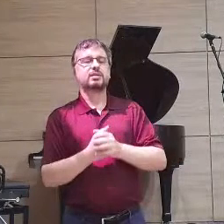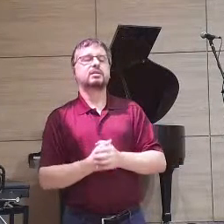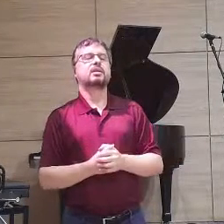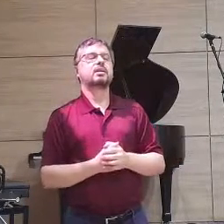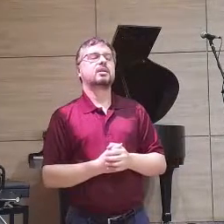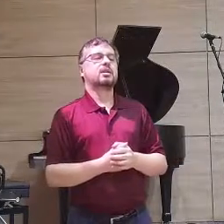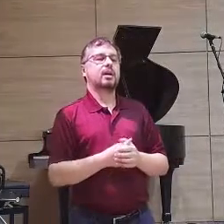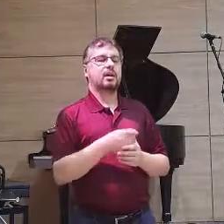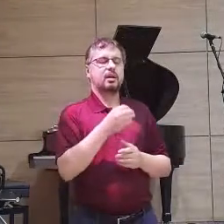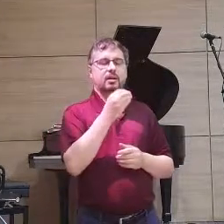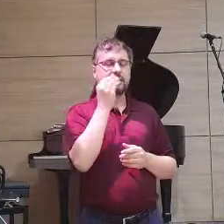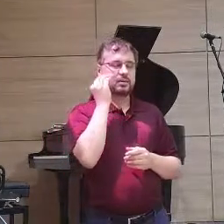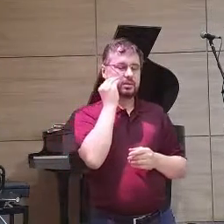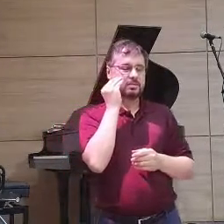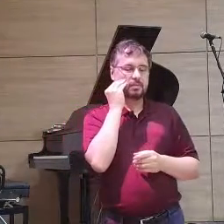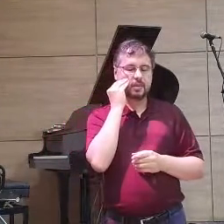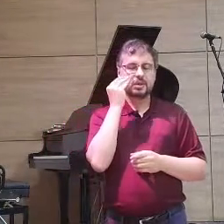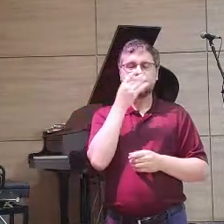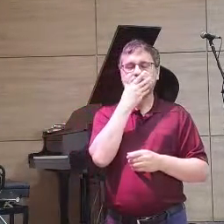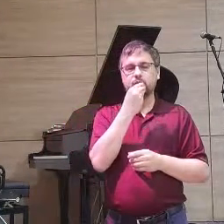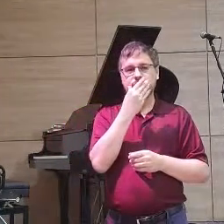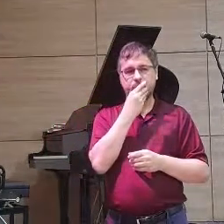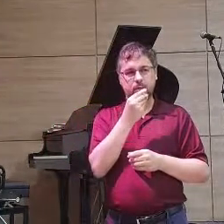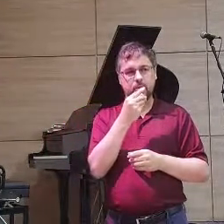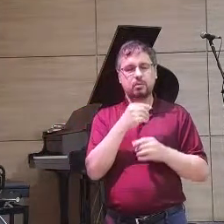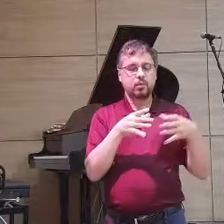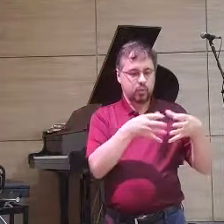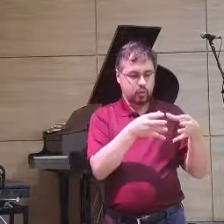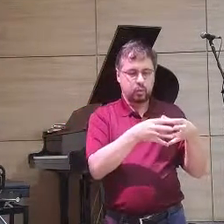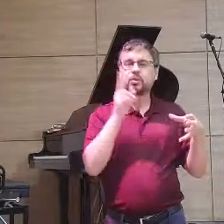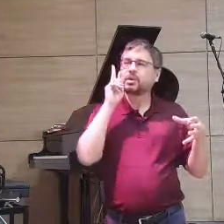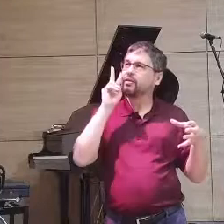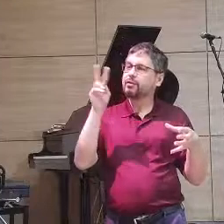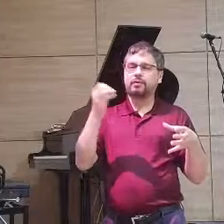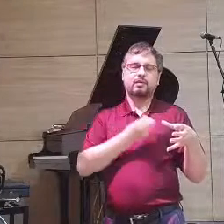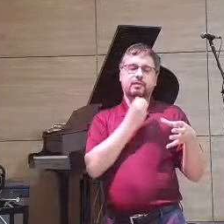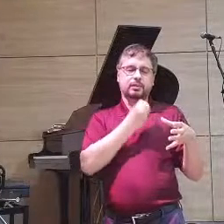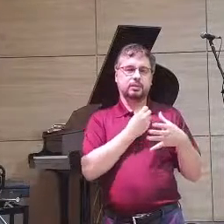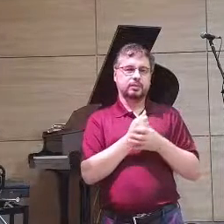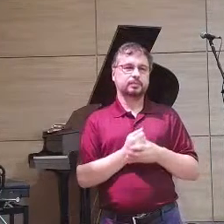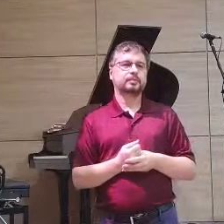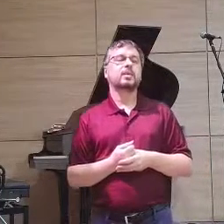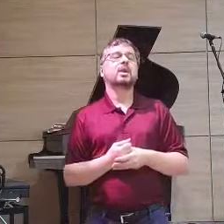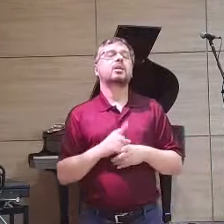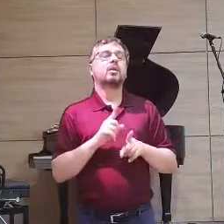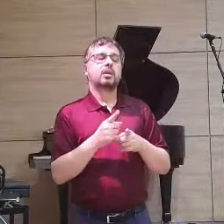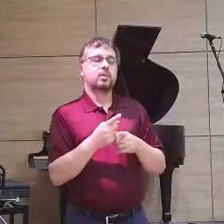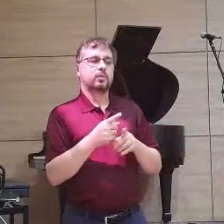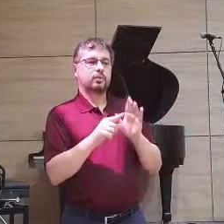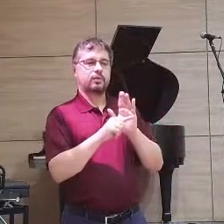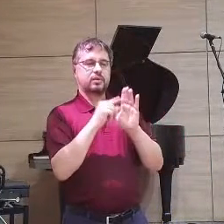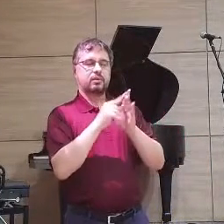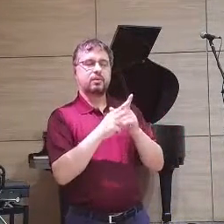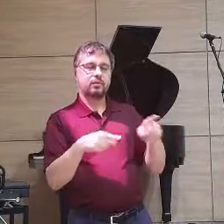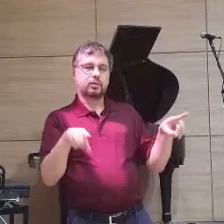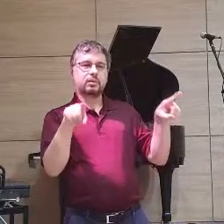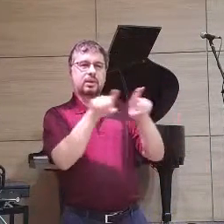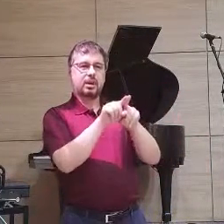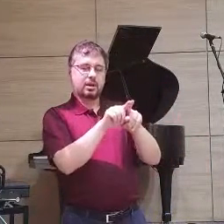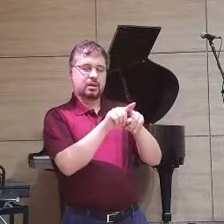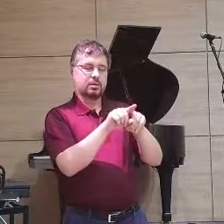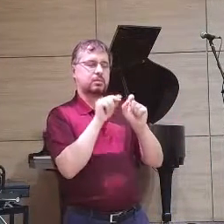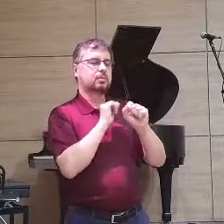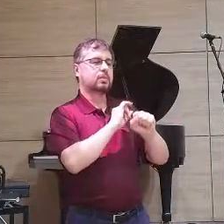que esses homens ainda estavam vivendo o verso 12 então eles o texto bíblico vai dizer que eles voltaram para Jerusalém para o monte Olival